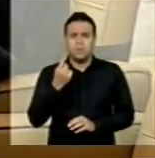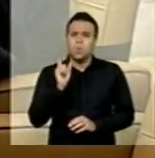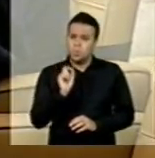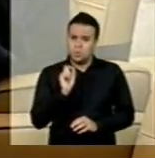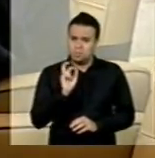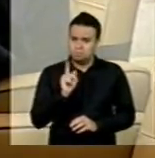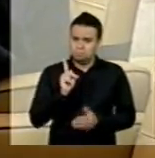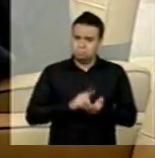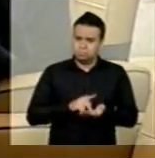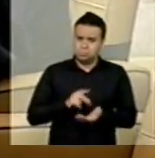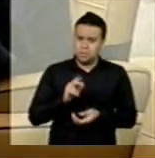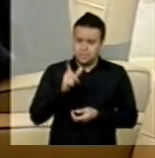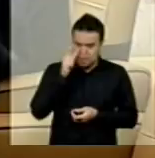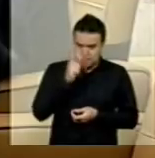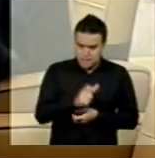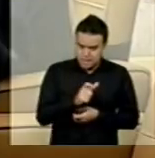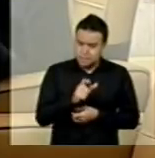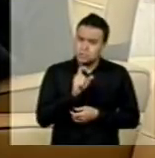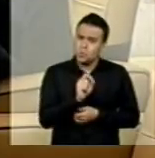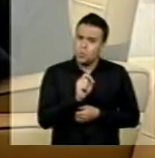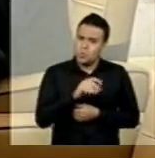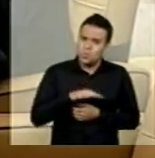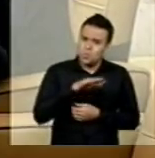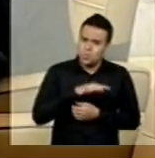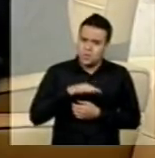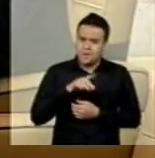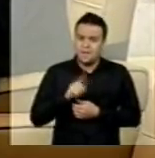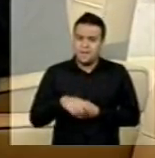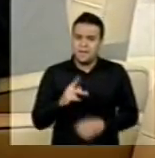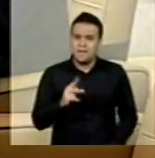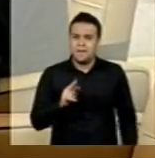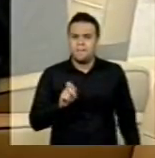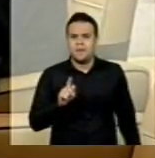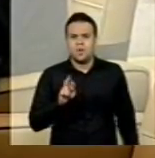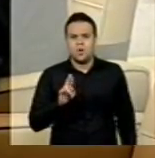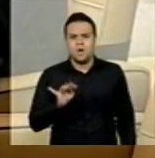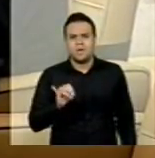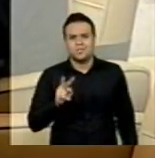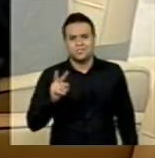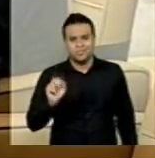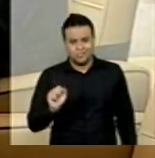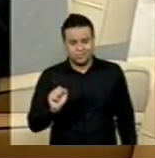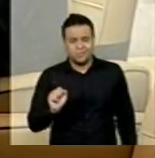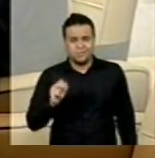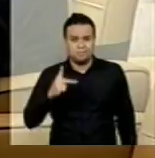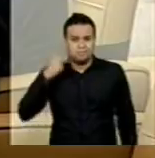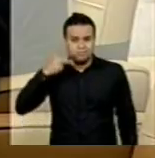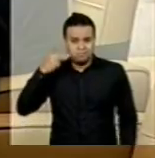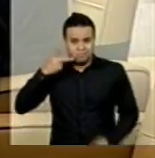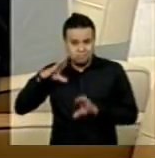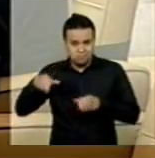atacar preceitos que cuidam apenas das prerrogativas de